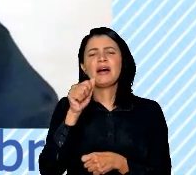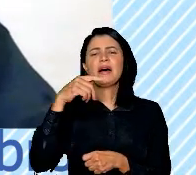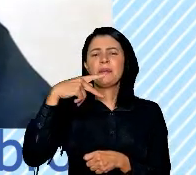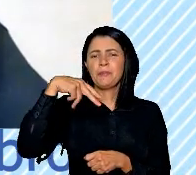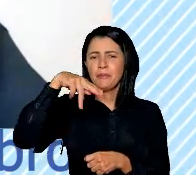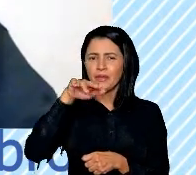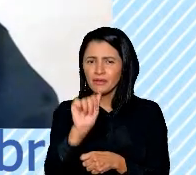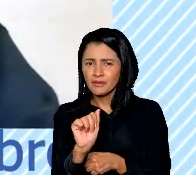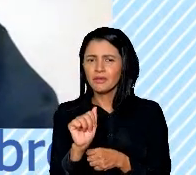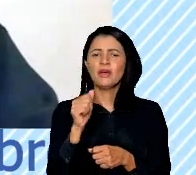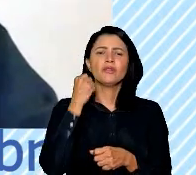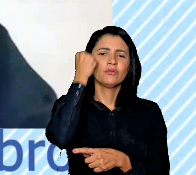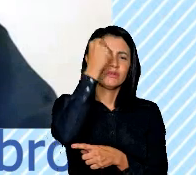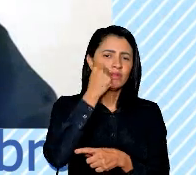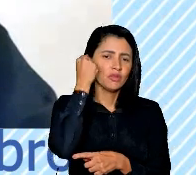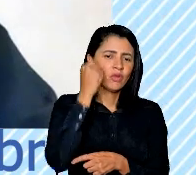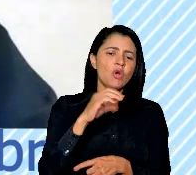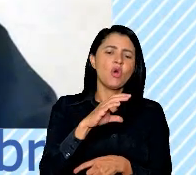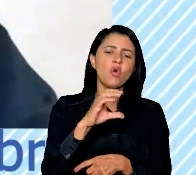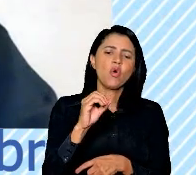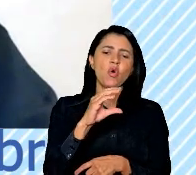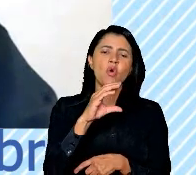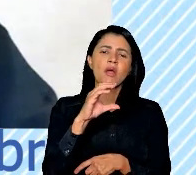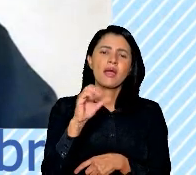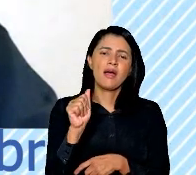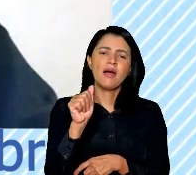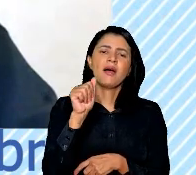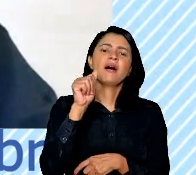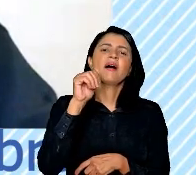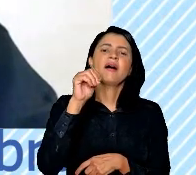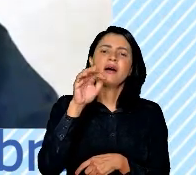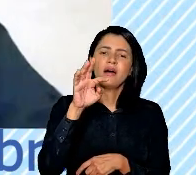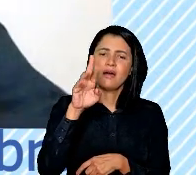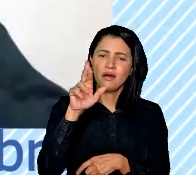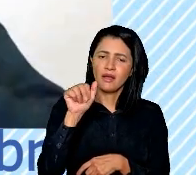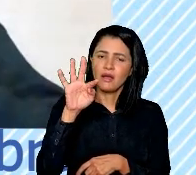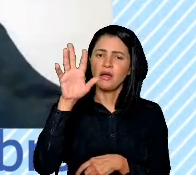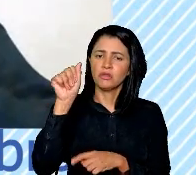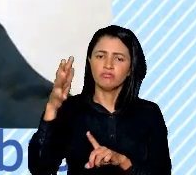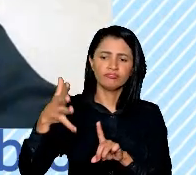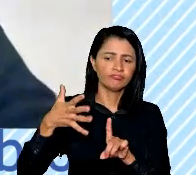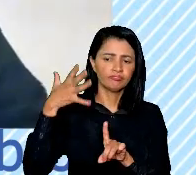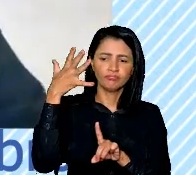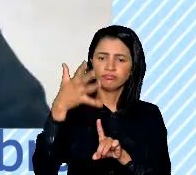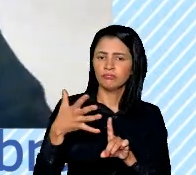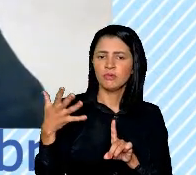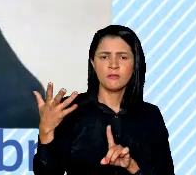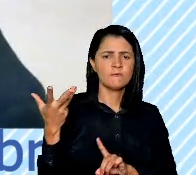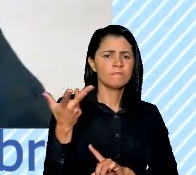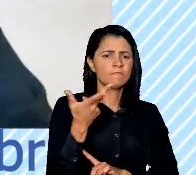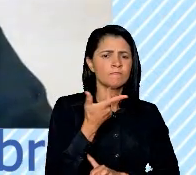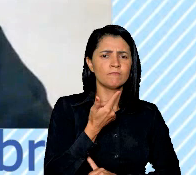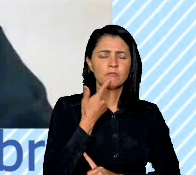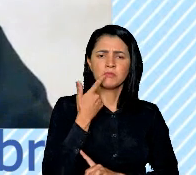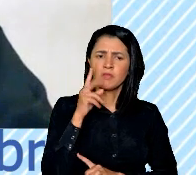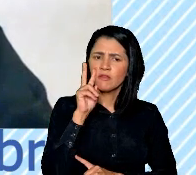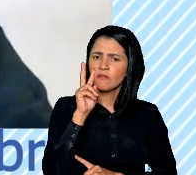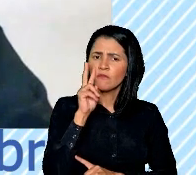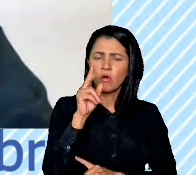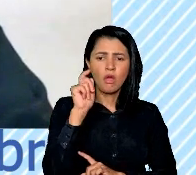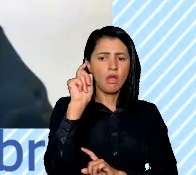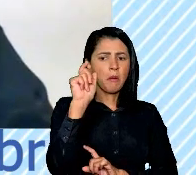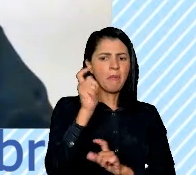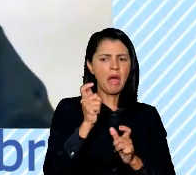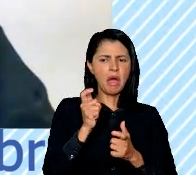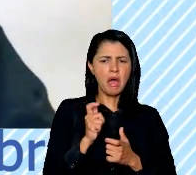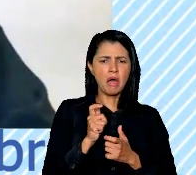senador Contarato, que fez um belo discurso, porque foi de forma muito vil, ofendido